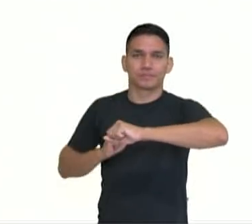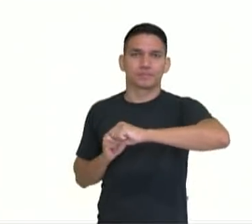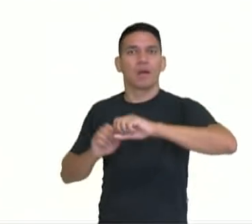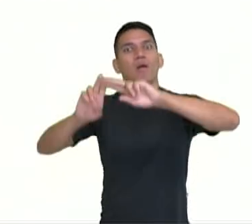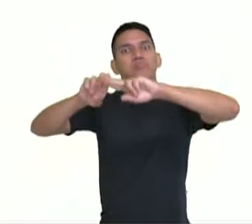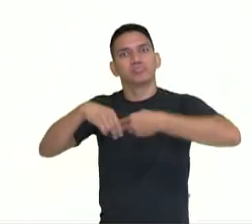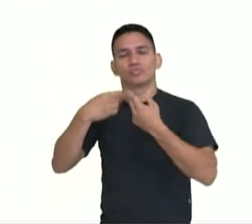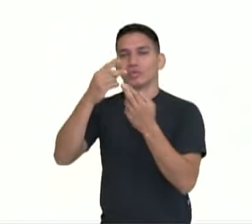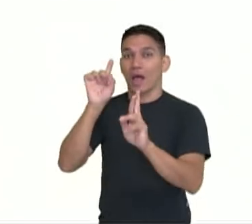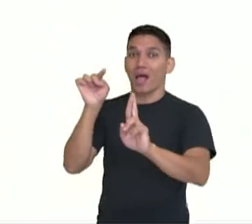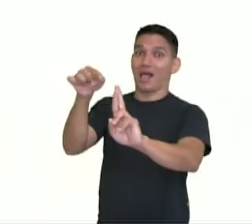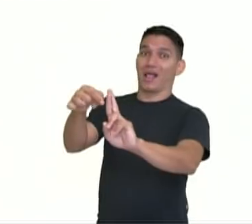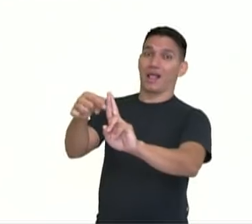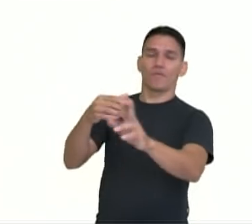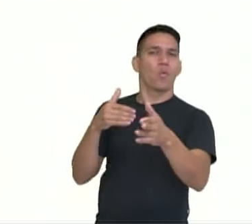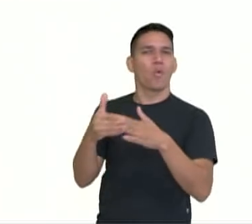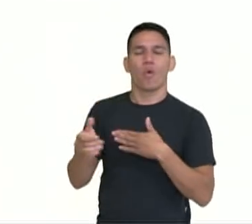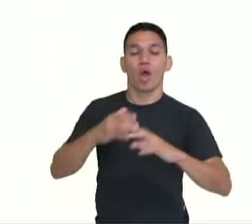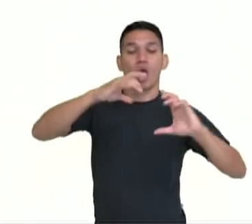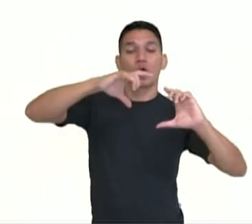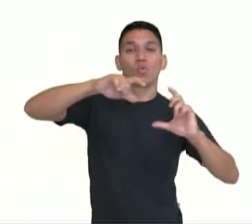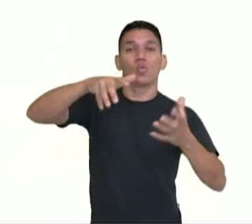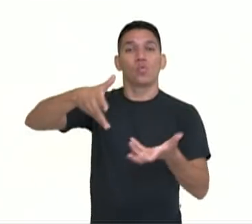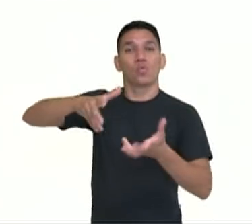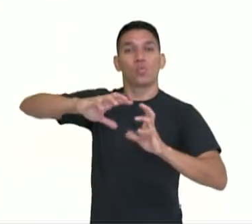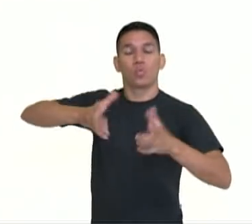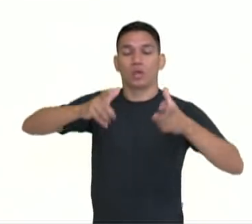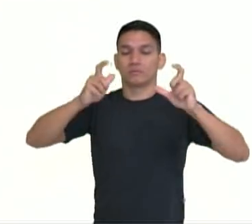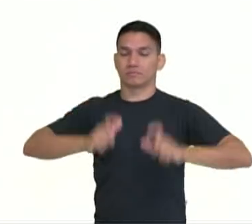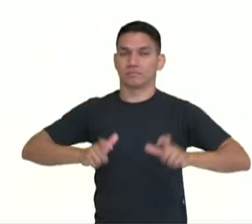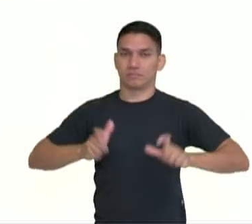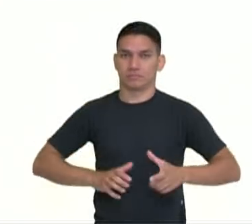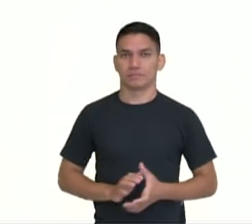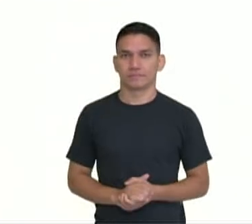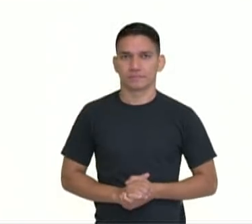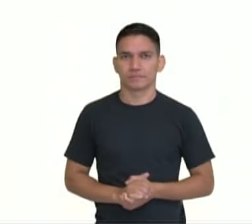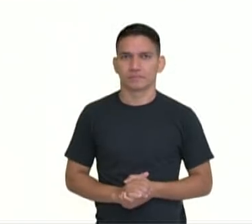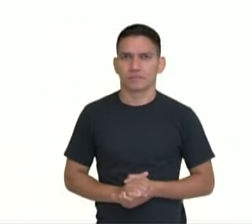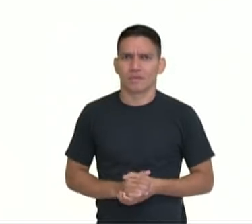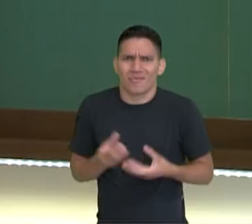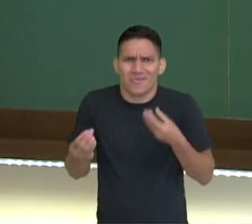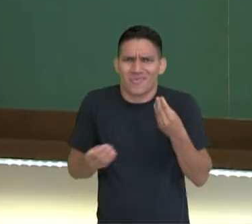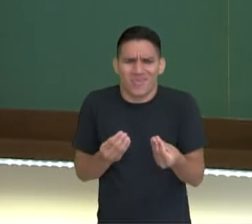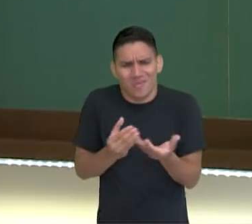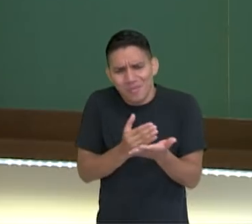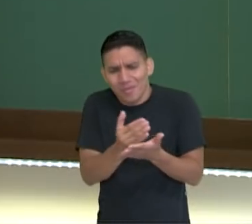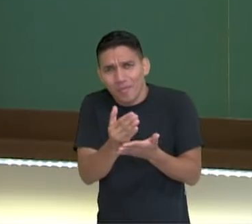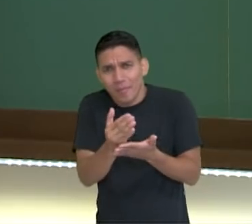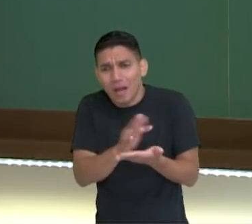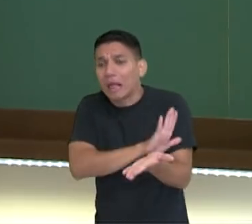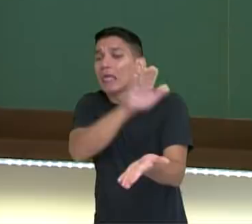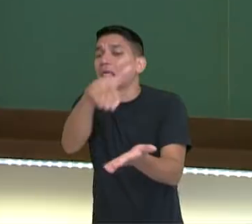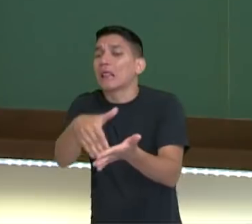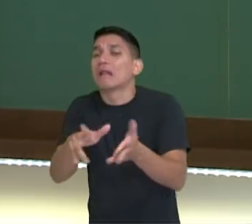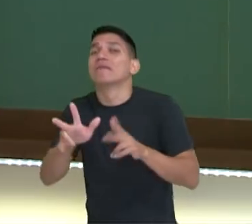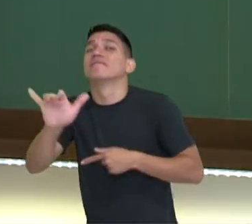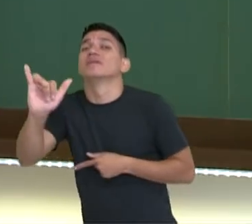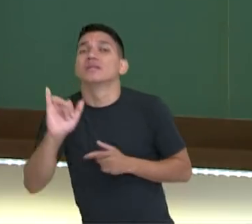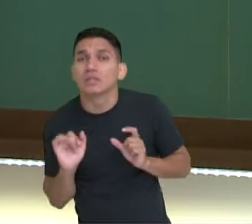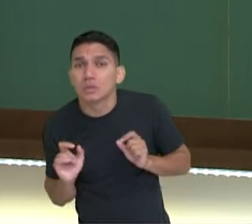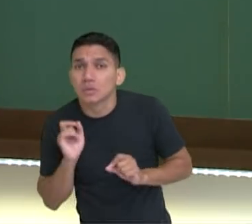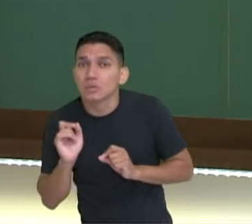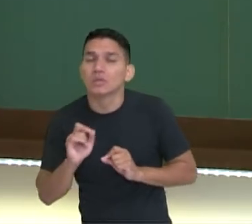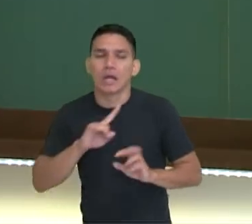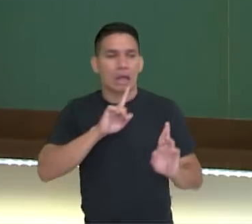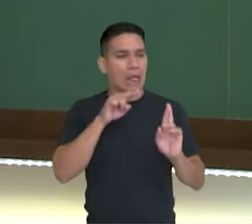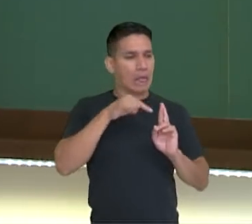referencial em qualquer parte da Terra, né? De onde tinham vindo, para onde queriam ir, essas referências do ser